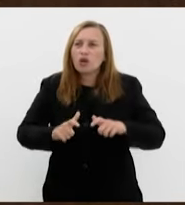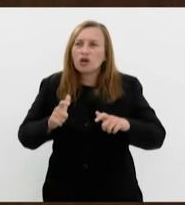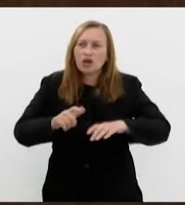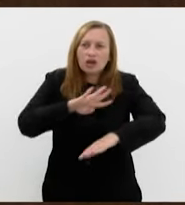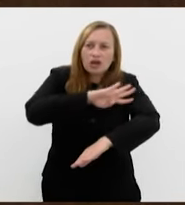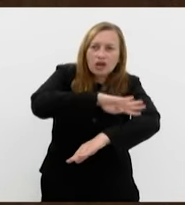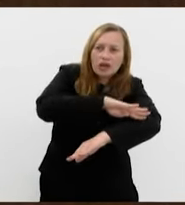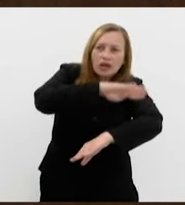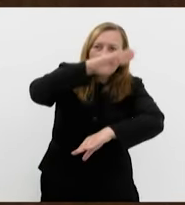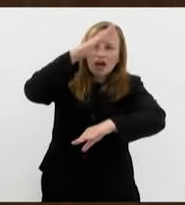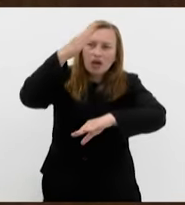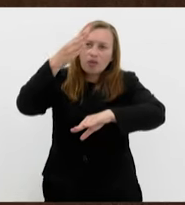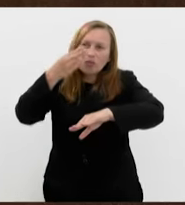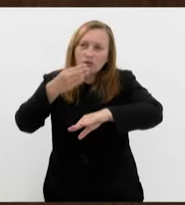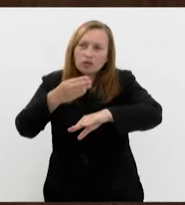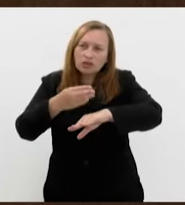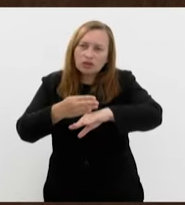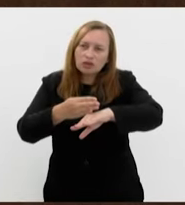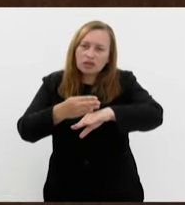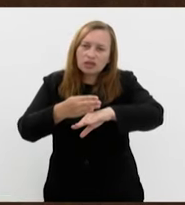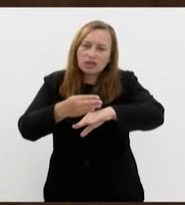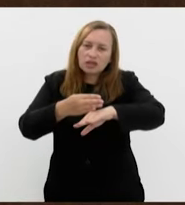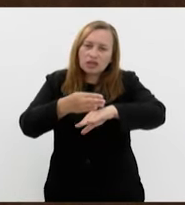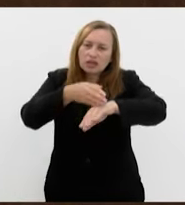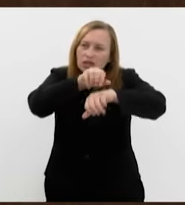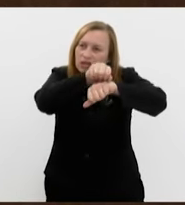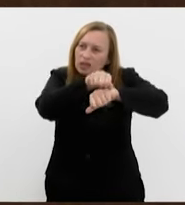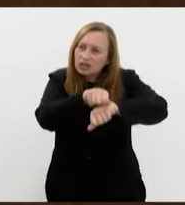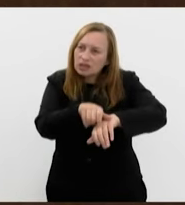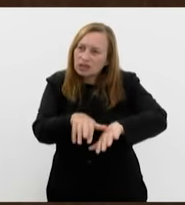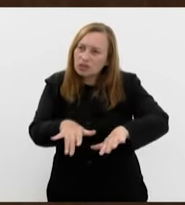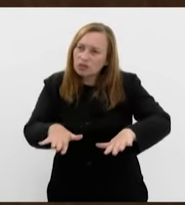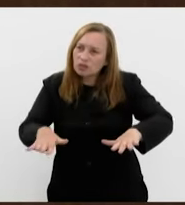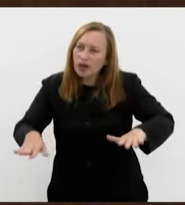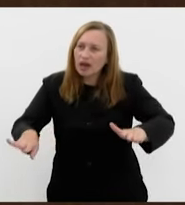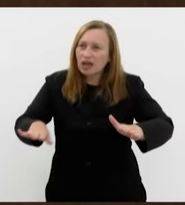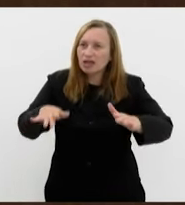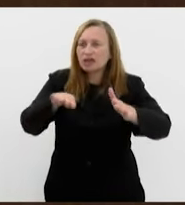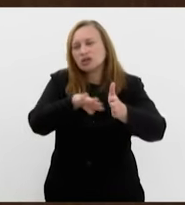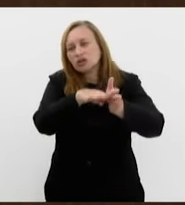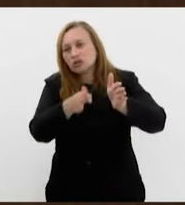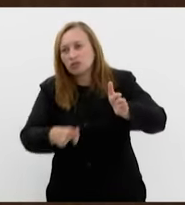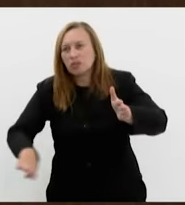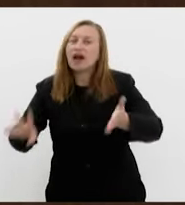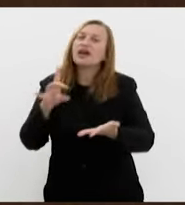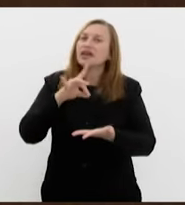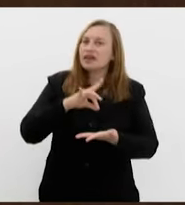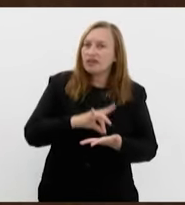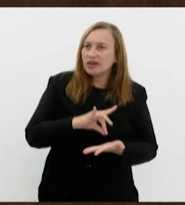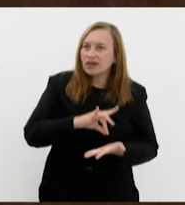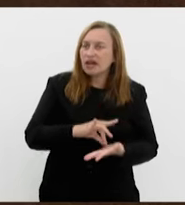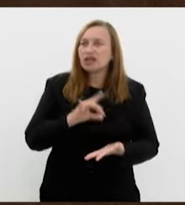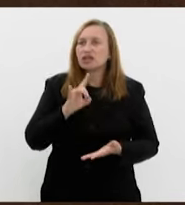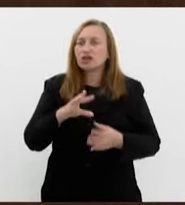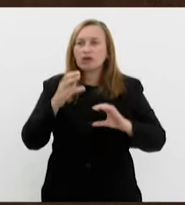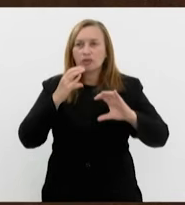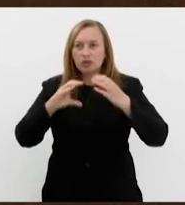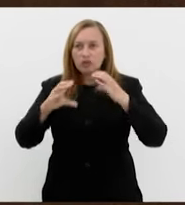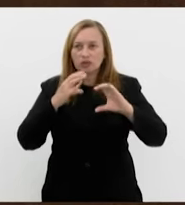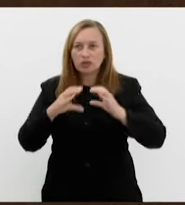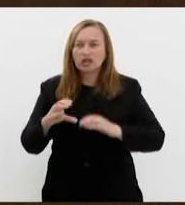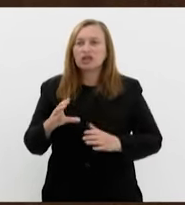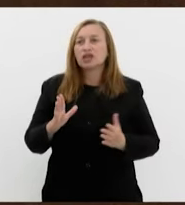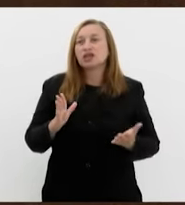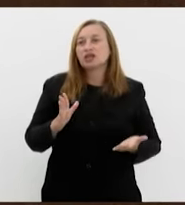montanha desmaia sobre o mar. E é verdade. Então, senhor presidente, é só para comunicar, porque já que se aumenta,